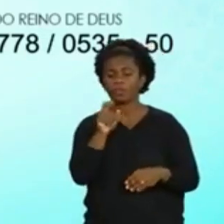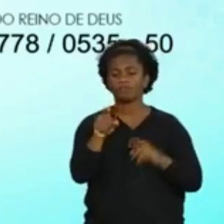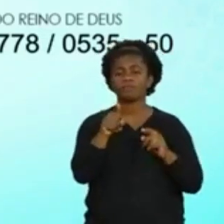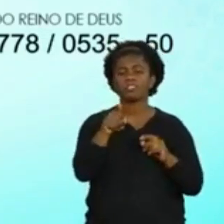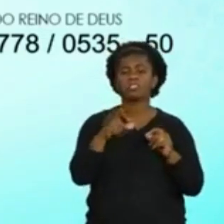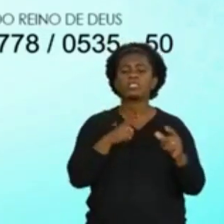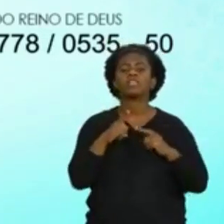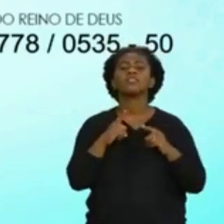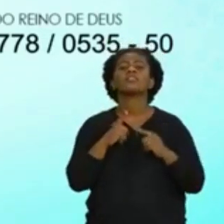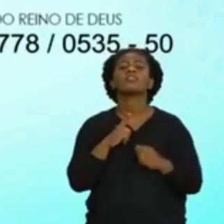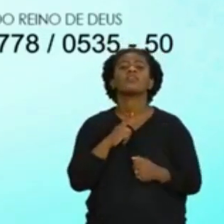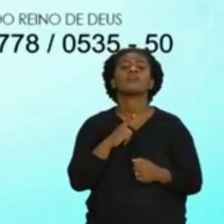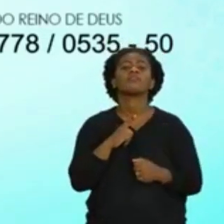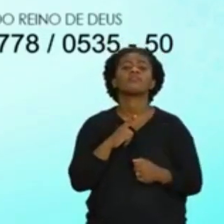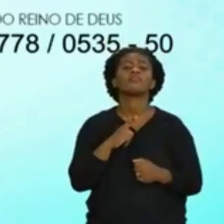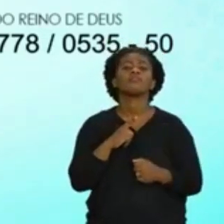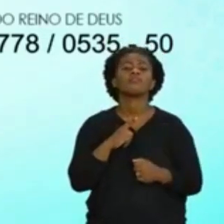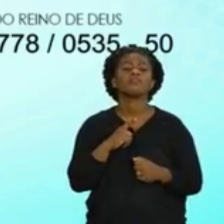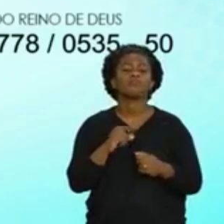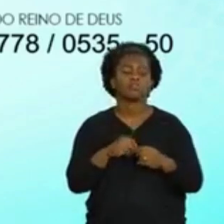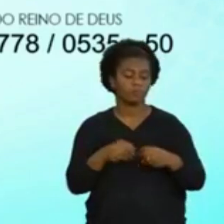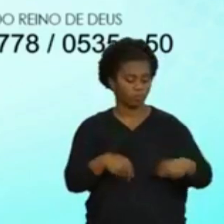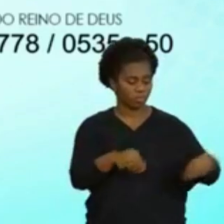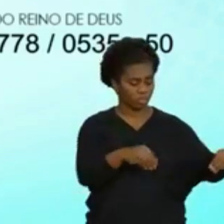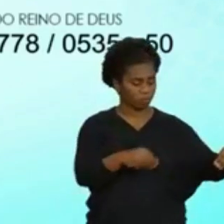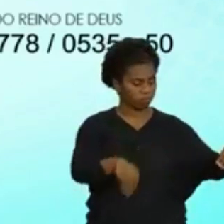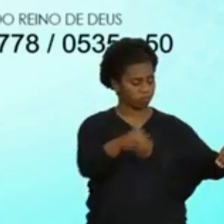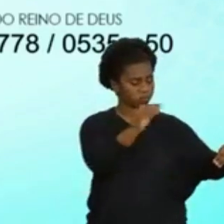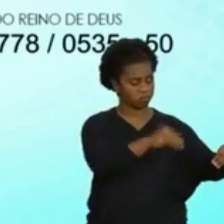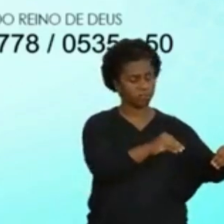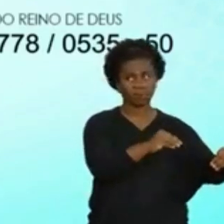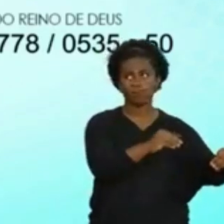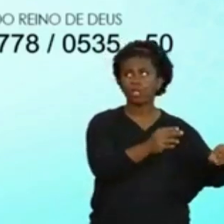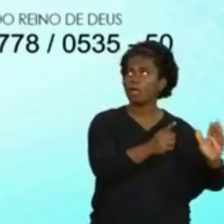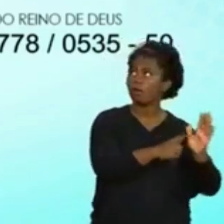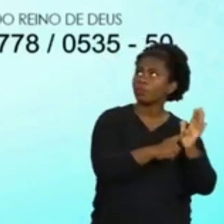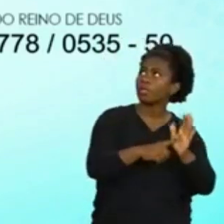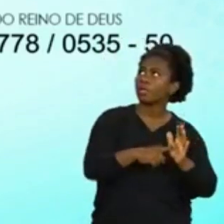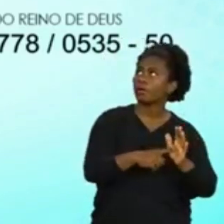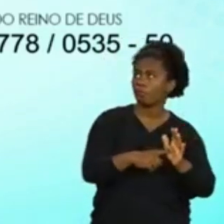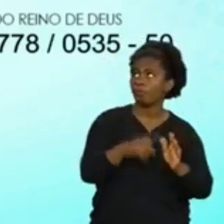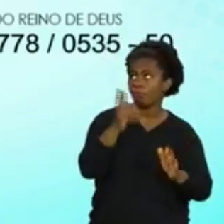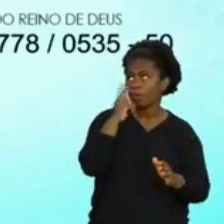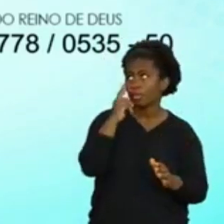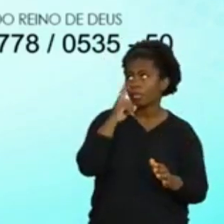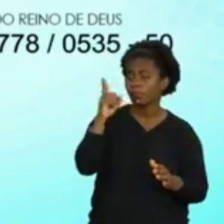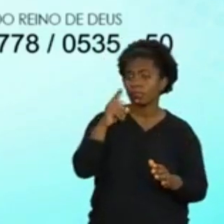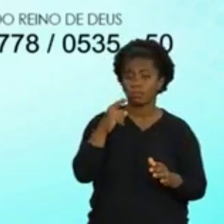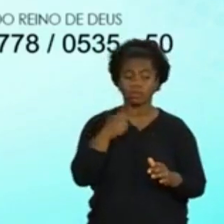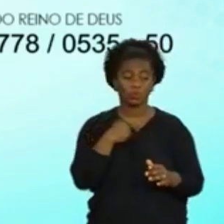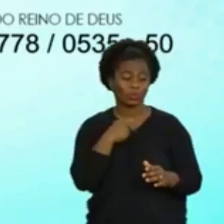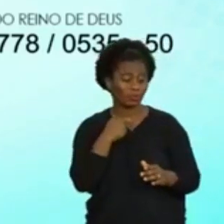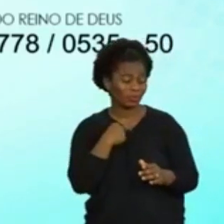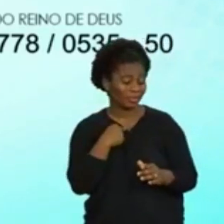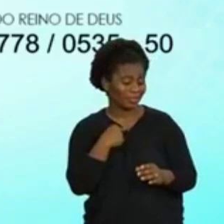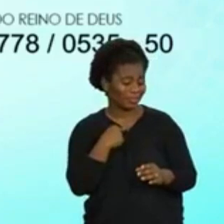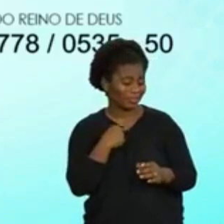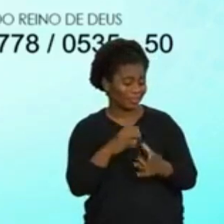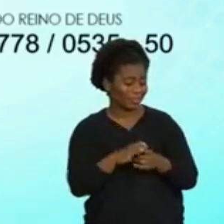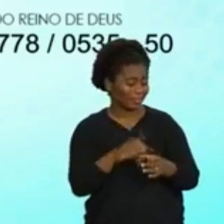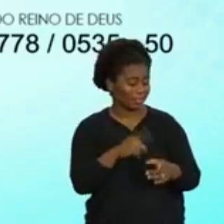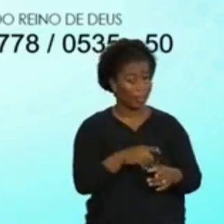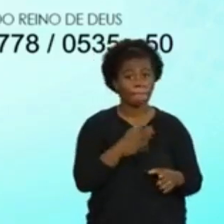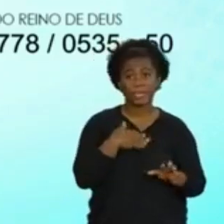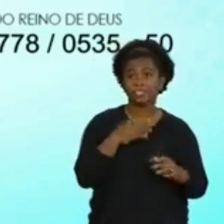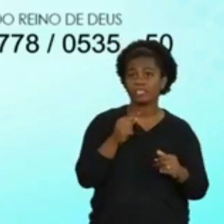melhor que você tem, e você vai colocar na sacola. Está aqui, meu Deus. Eu não podia nem abrir mão disso, mas estou fazendo uma prova, porque o Senhor